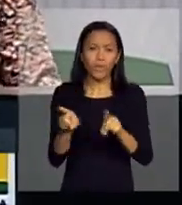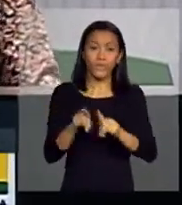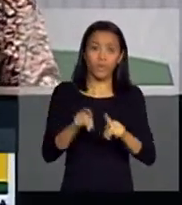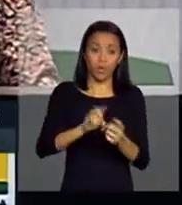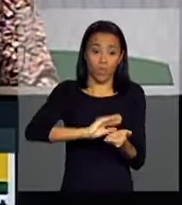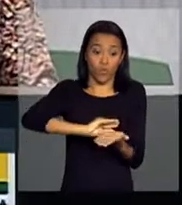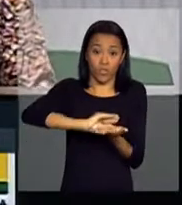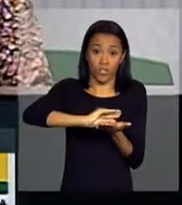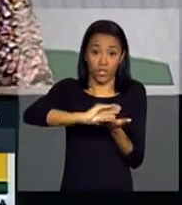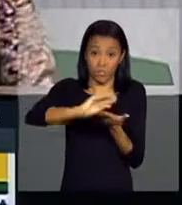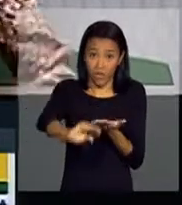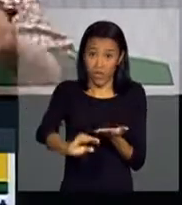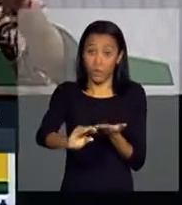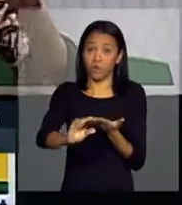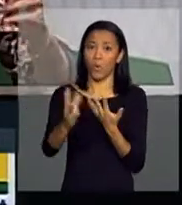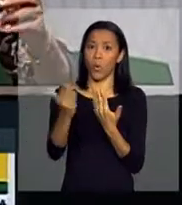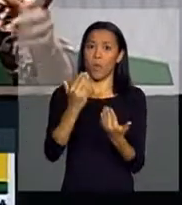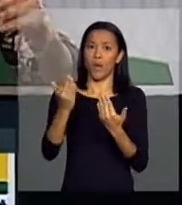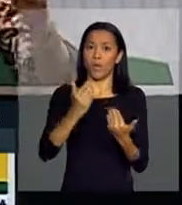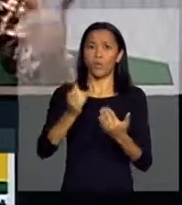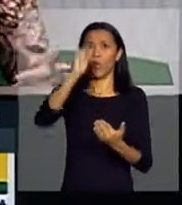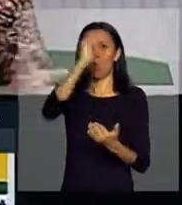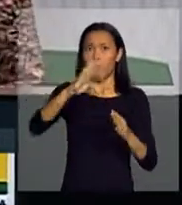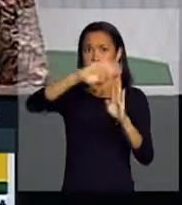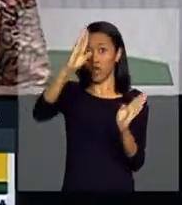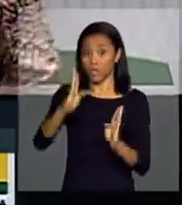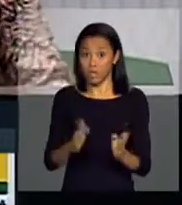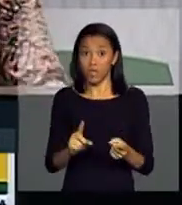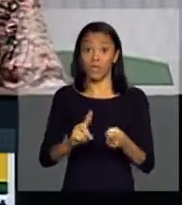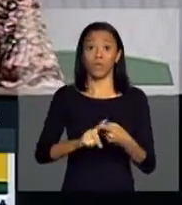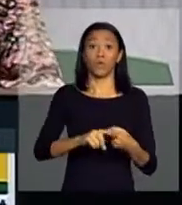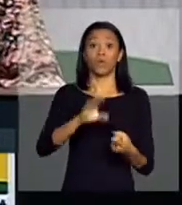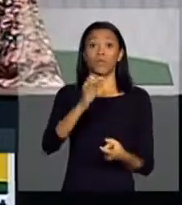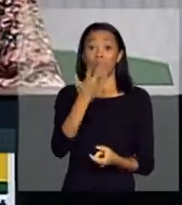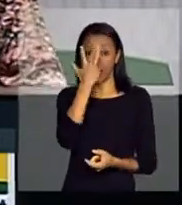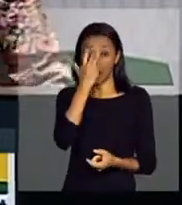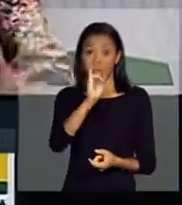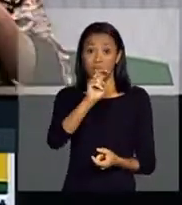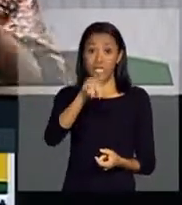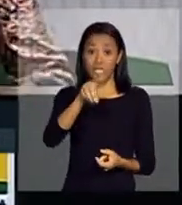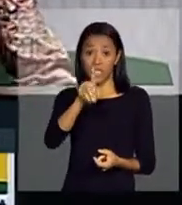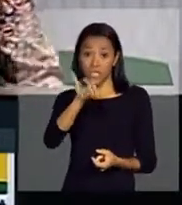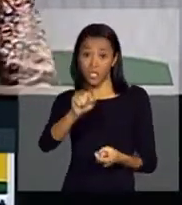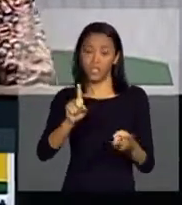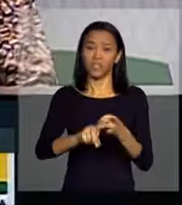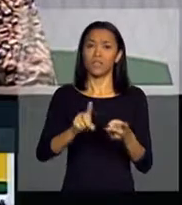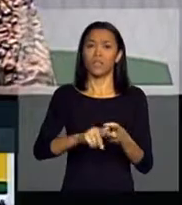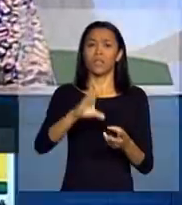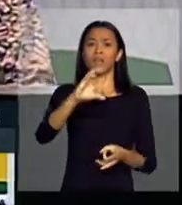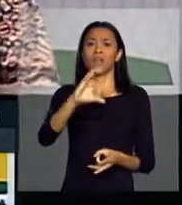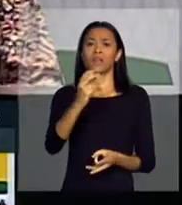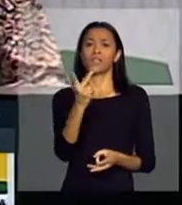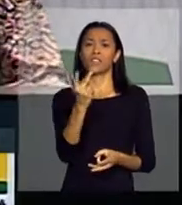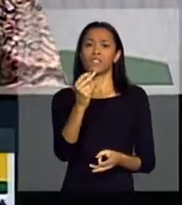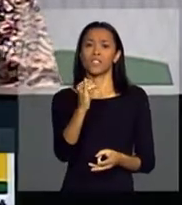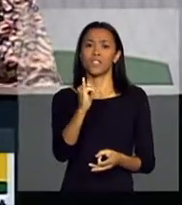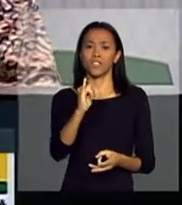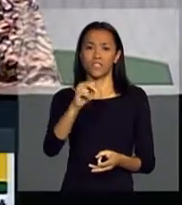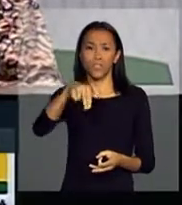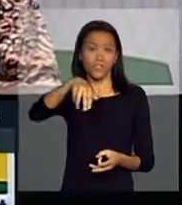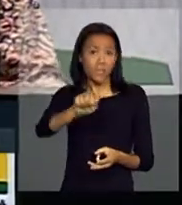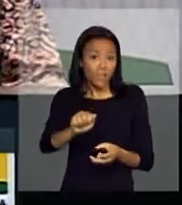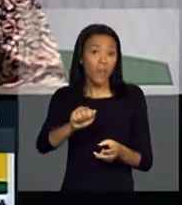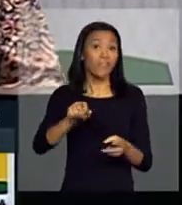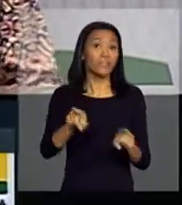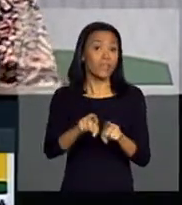dimensão do Brasil da dimensão da índia da China muito mais mas da dimensão do Brasil essa